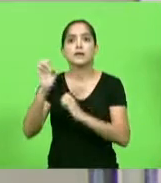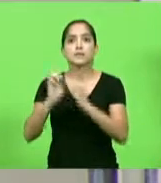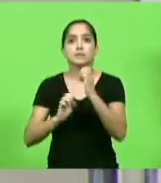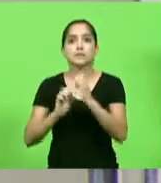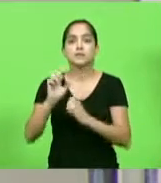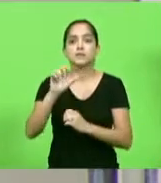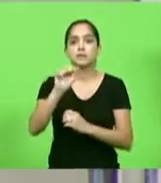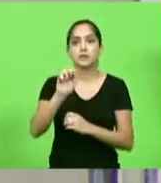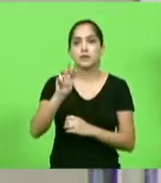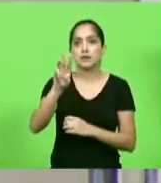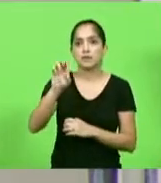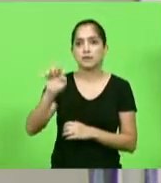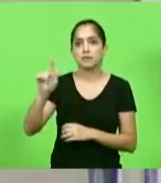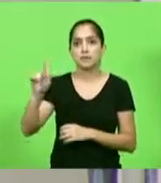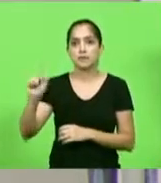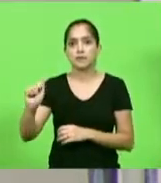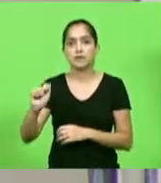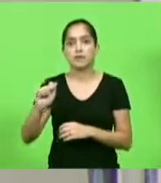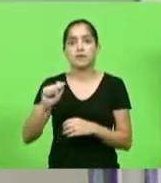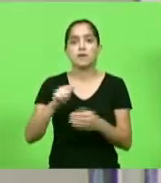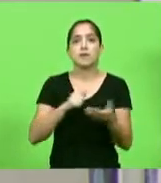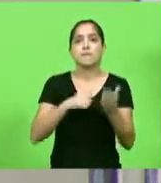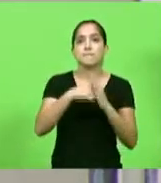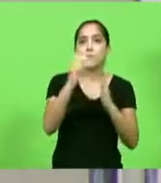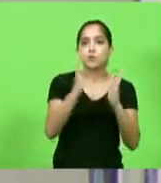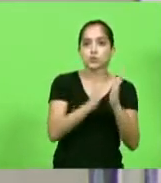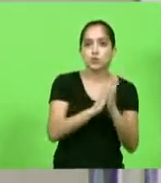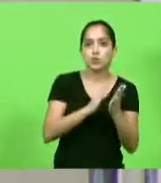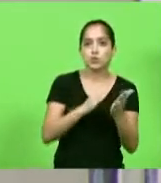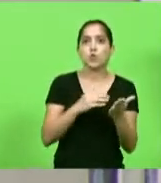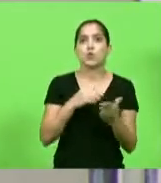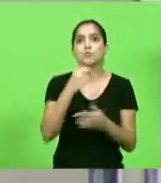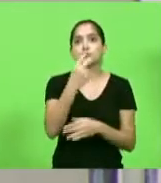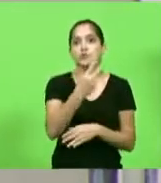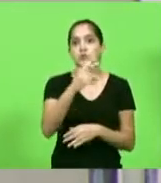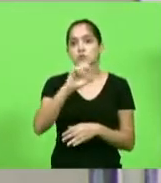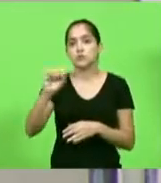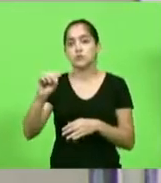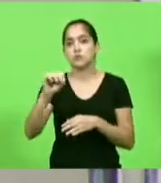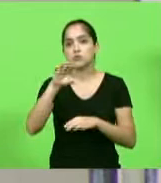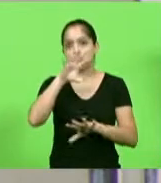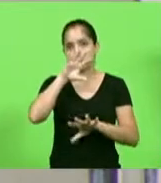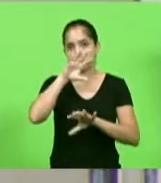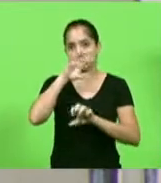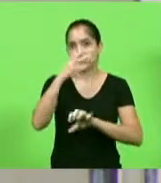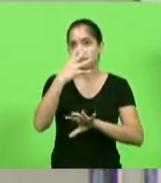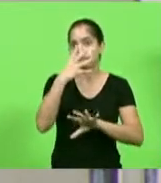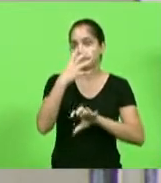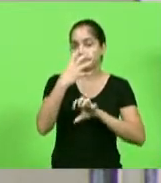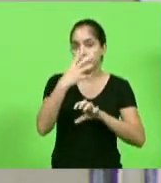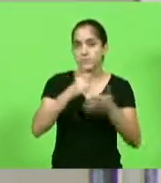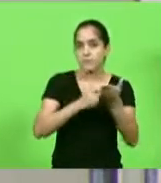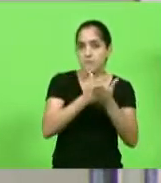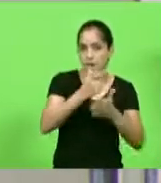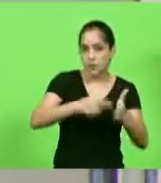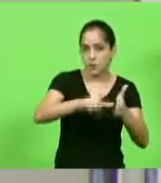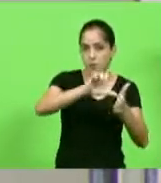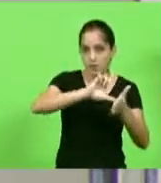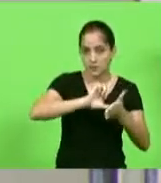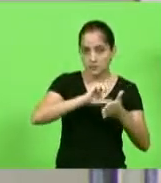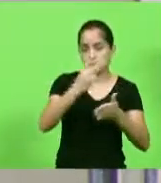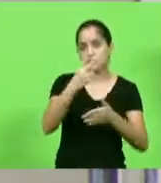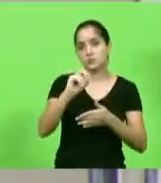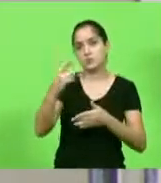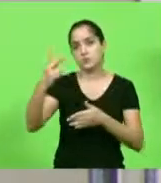,3 milhões pela não entrega dos 200 respiradores pagos antecipadamente em 2020. Em